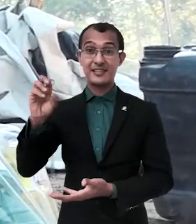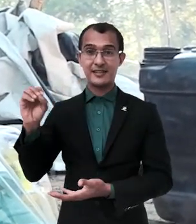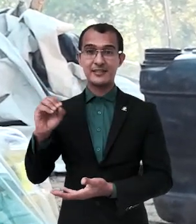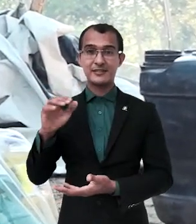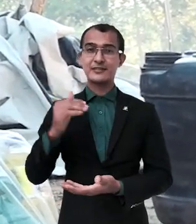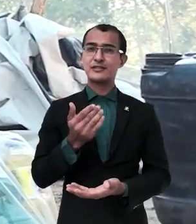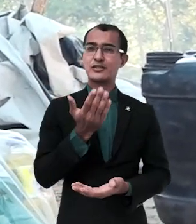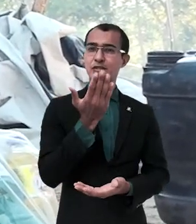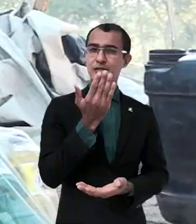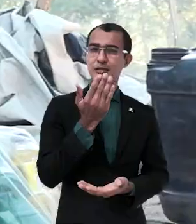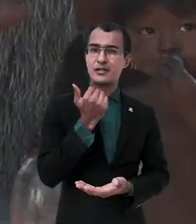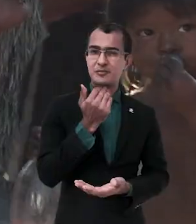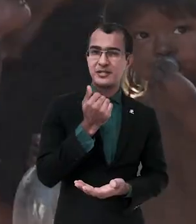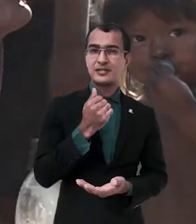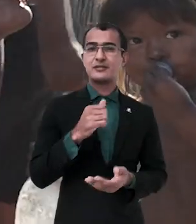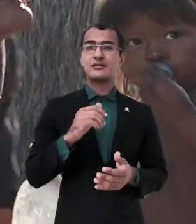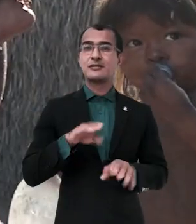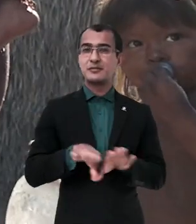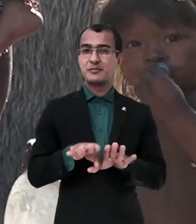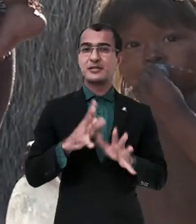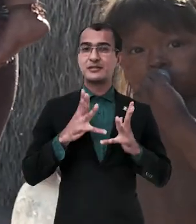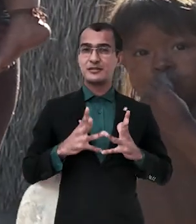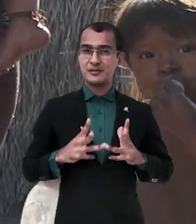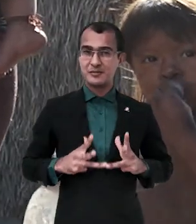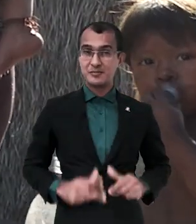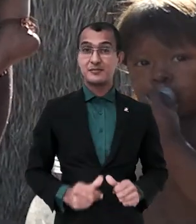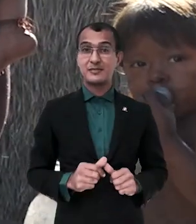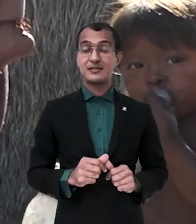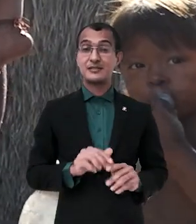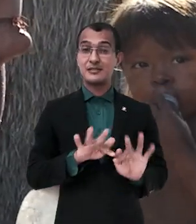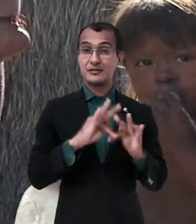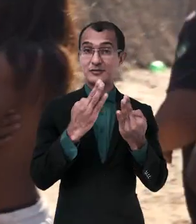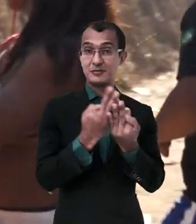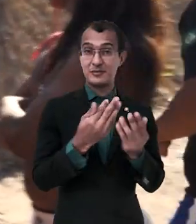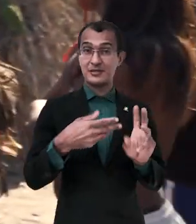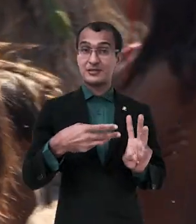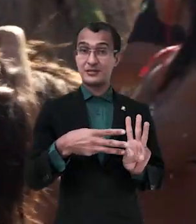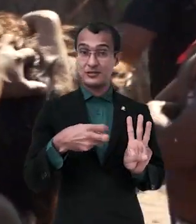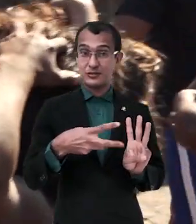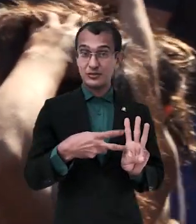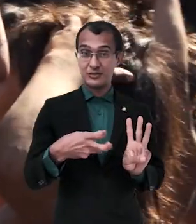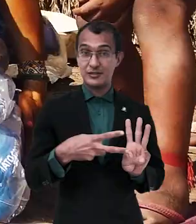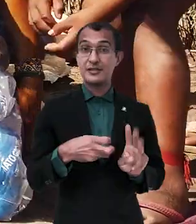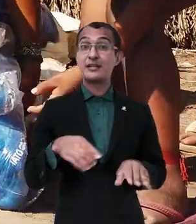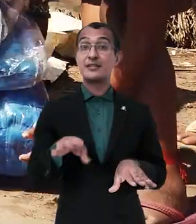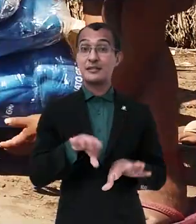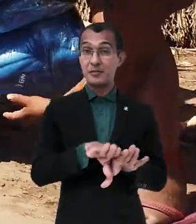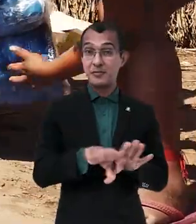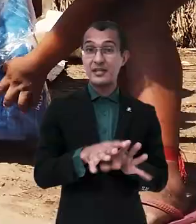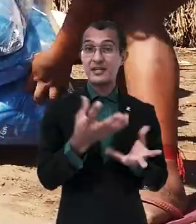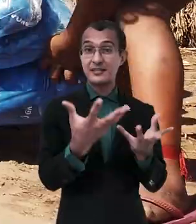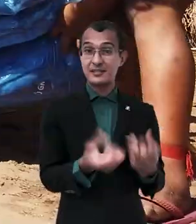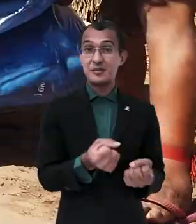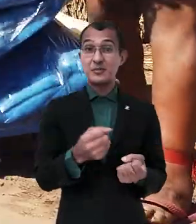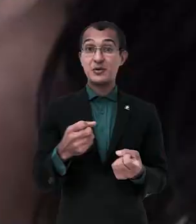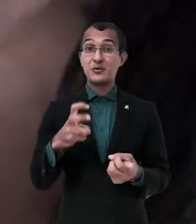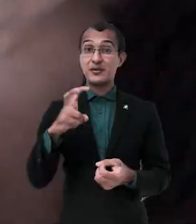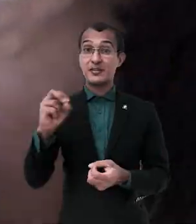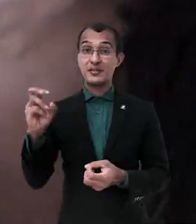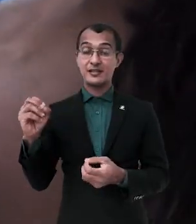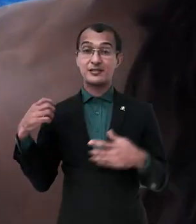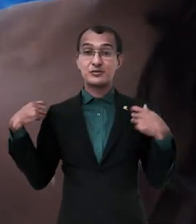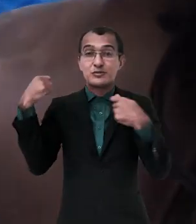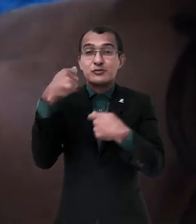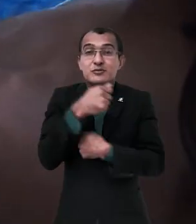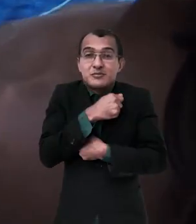500 cestas de alimentos e kits de higiene e limpeza às famílias que vivem na comunidade indígena. Elas receberam também